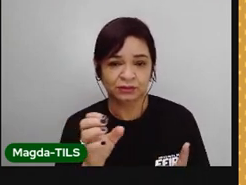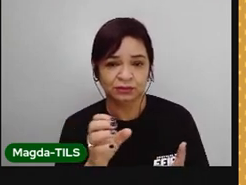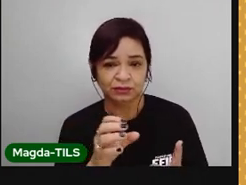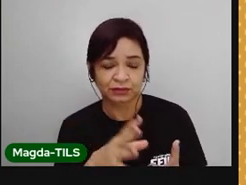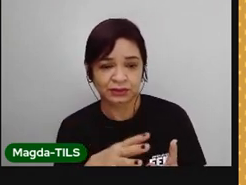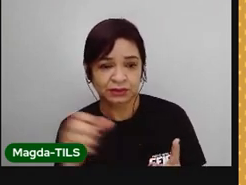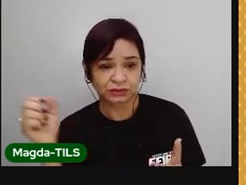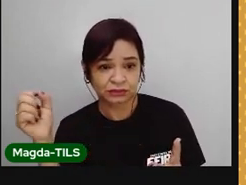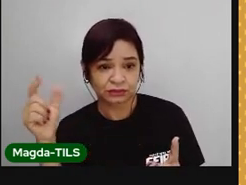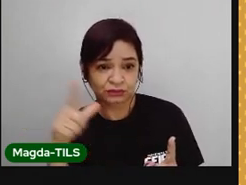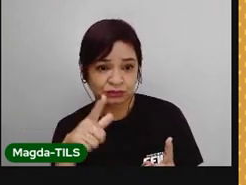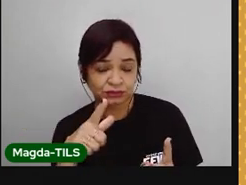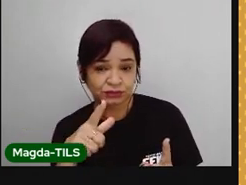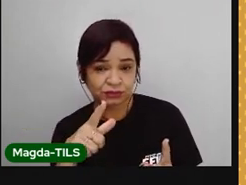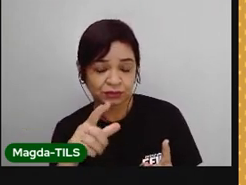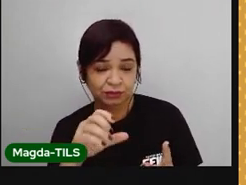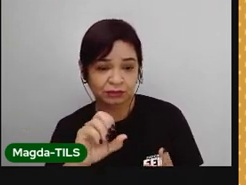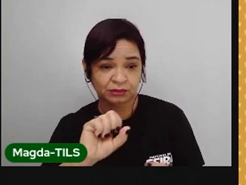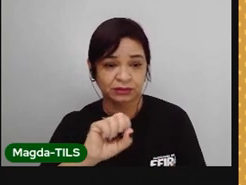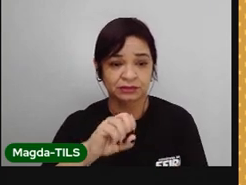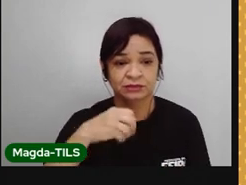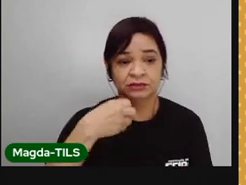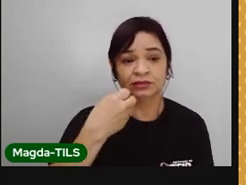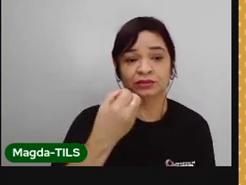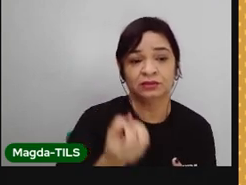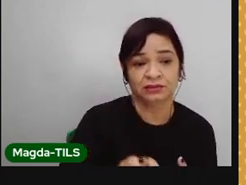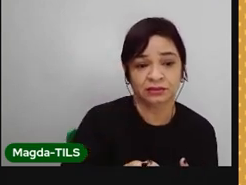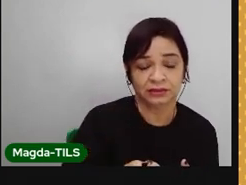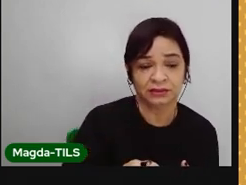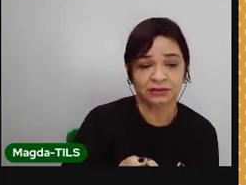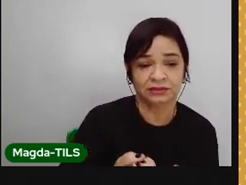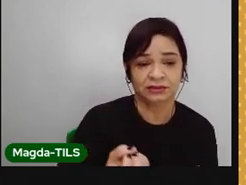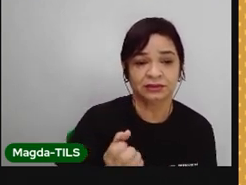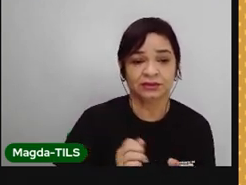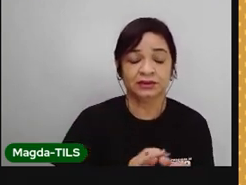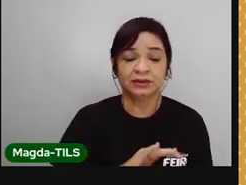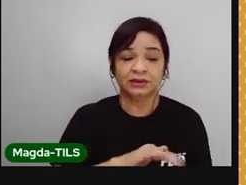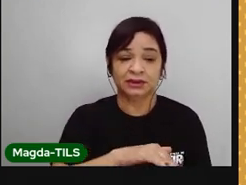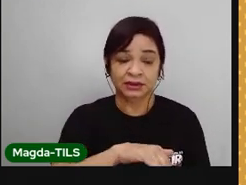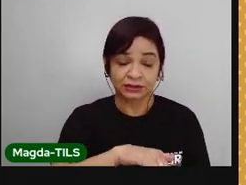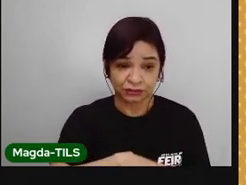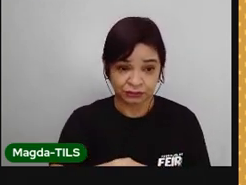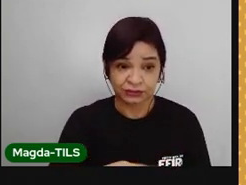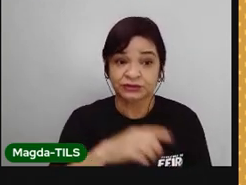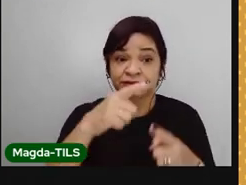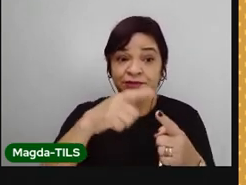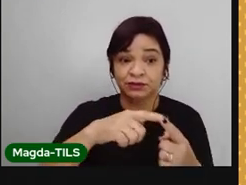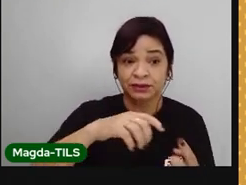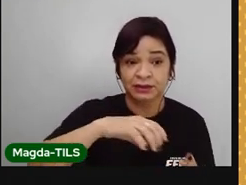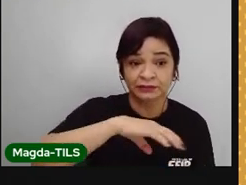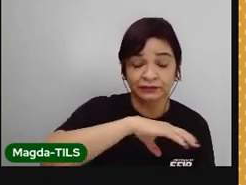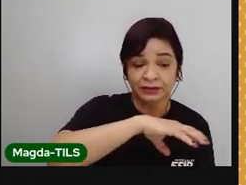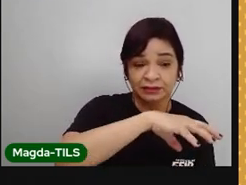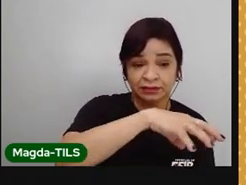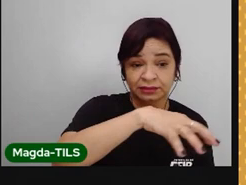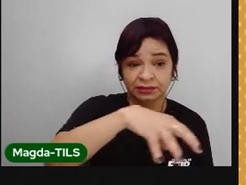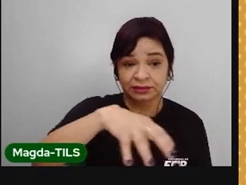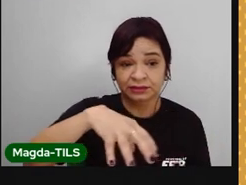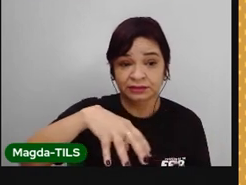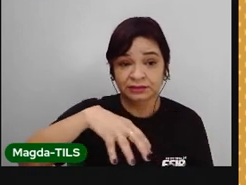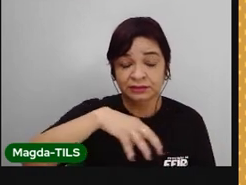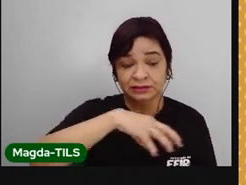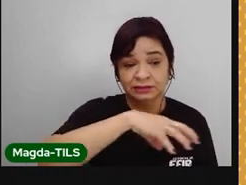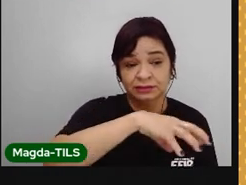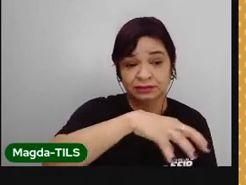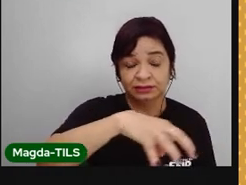radiação solar, nesse lado está sendo dia, no outro lado está sendo noite. Mas à medida que a Terra vai se movimentando, isso vai mudando.